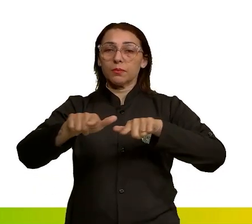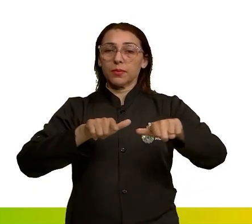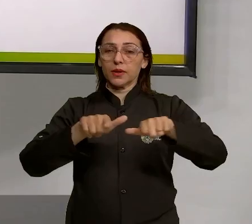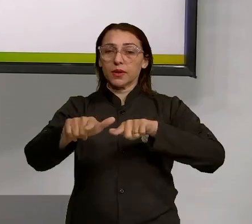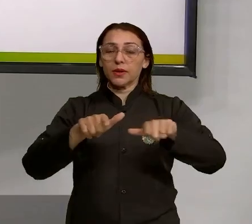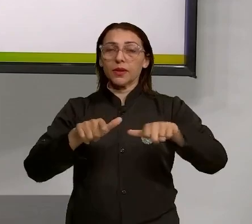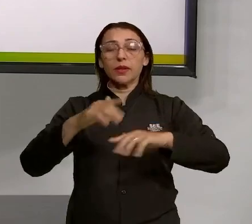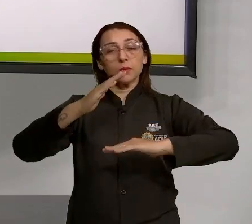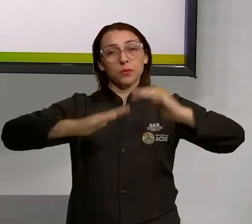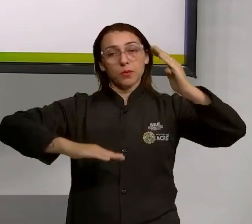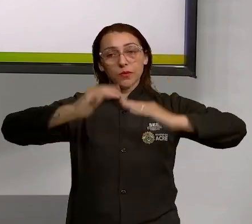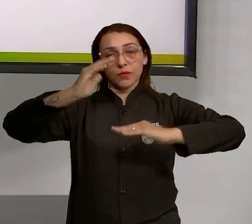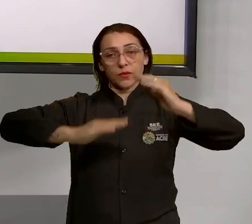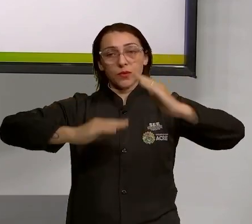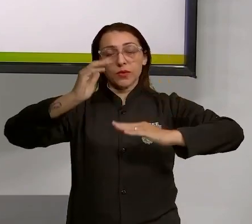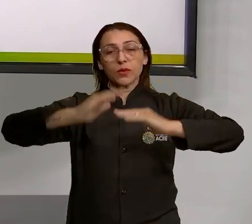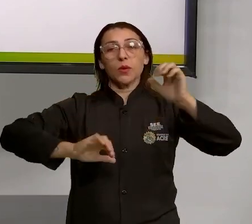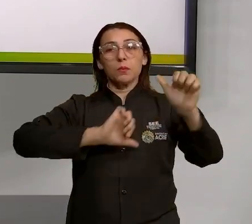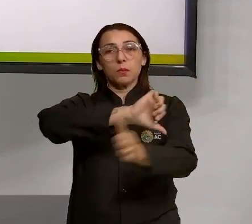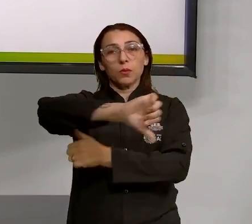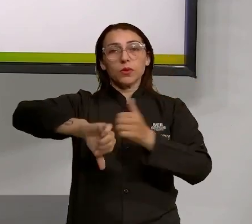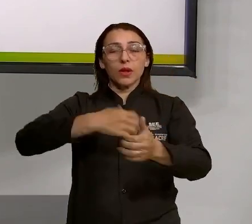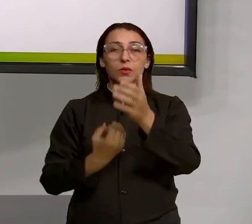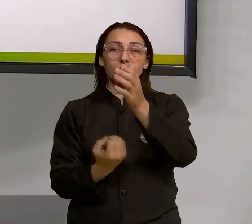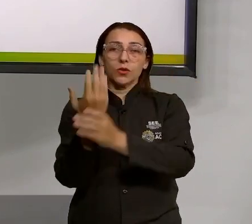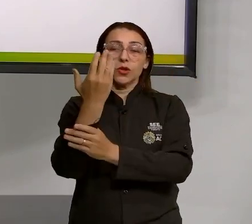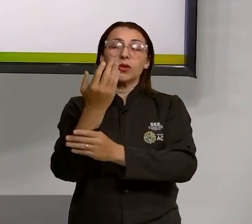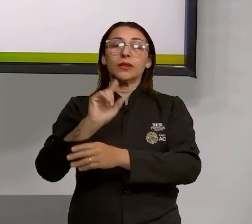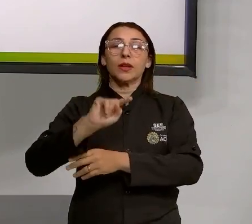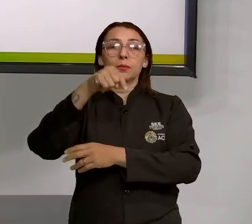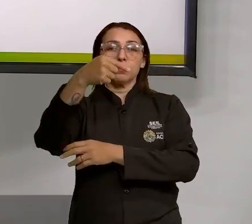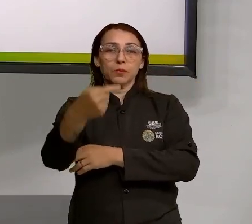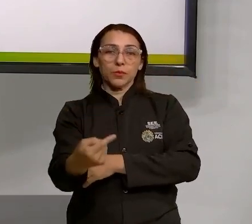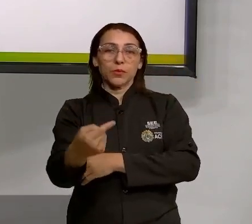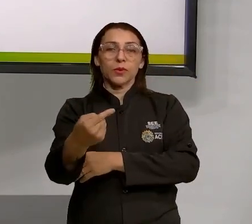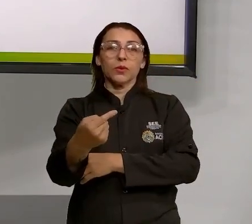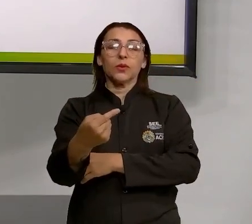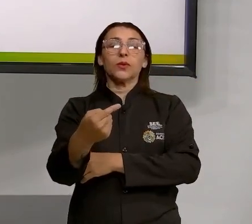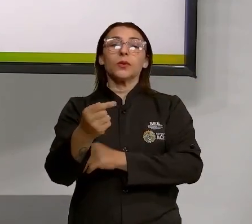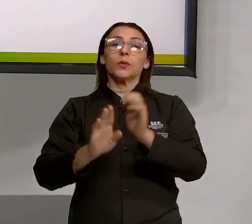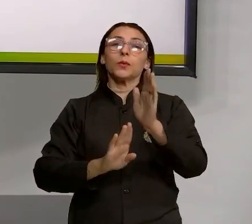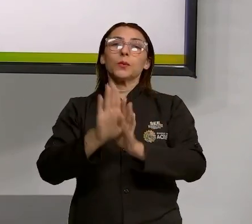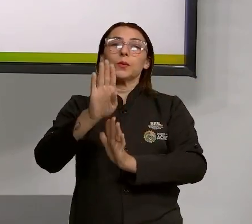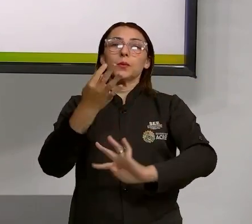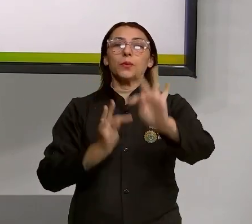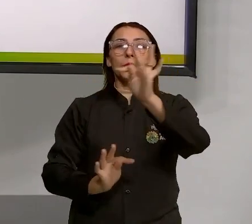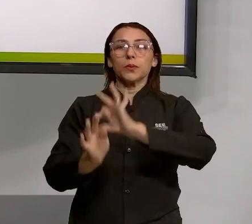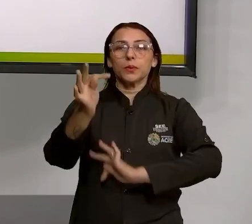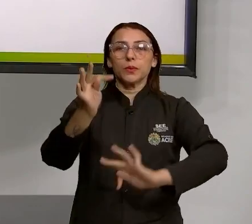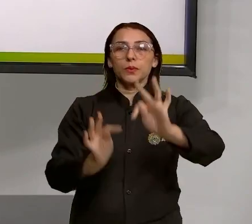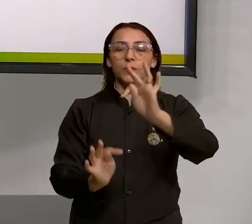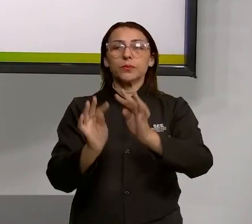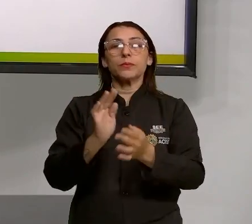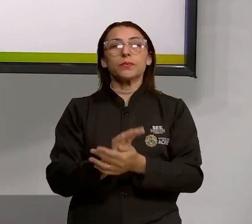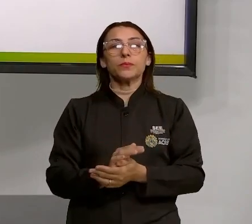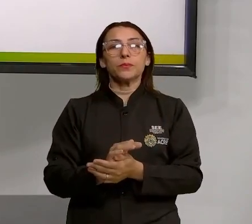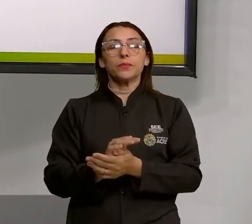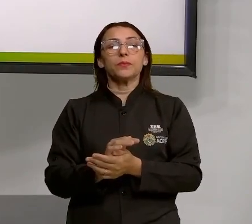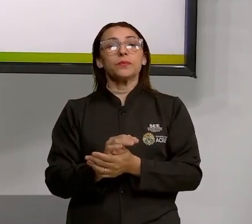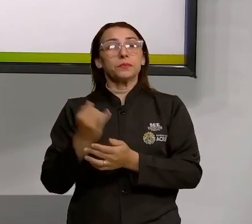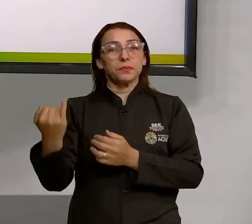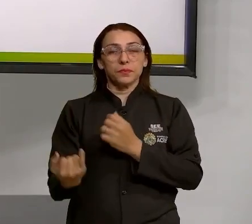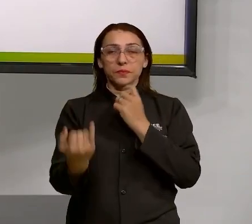muitas profissões elas passaram a surgir depois desse avanço tecnológico. E isso é de